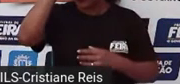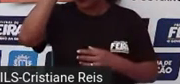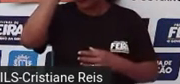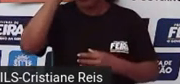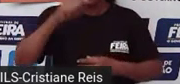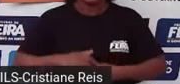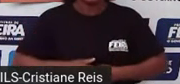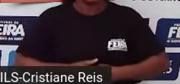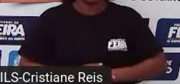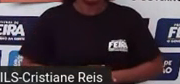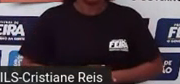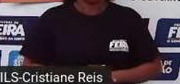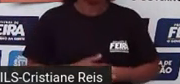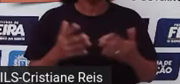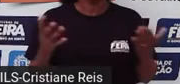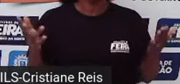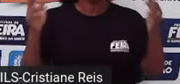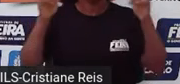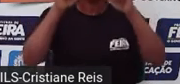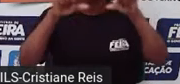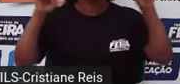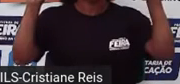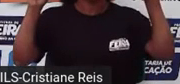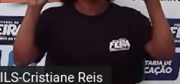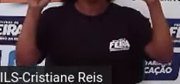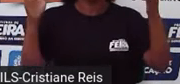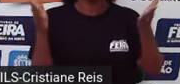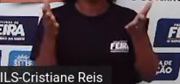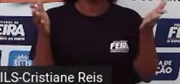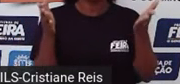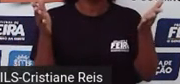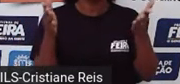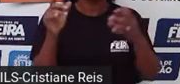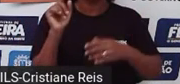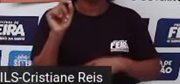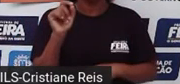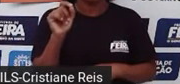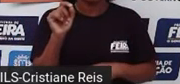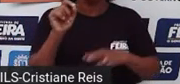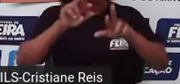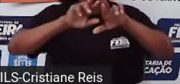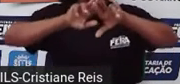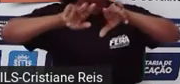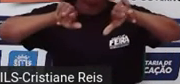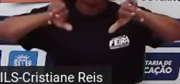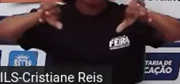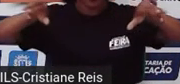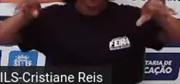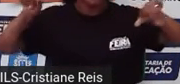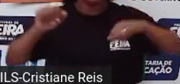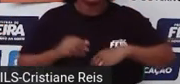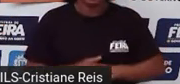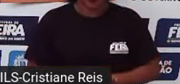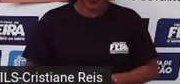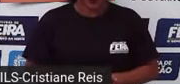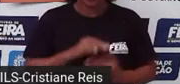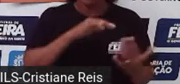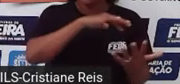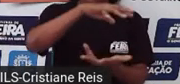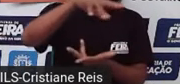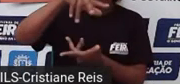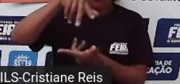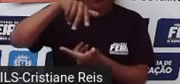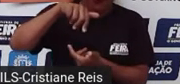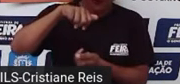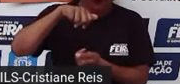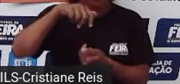então considerar né o nosso tema de hoje nós já falamos né é de várias coisas referente ao mundo